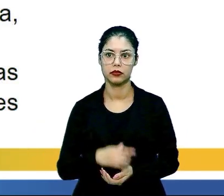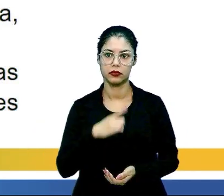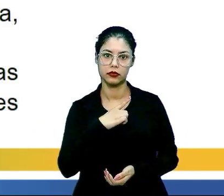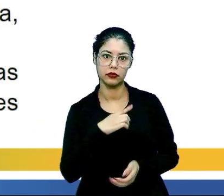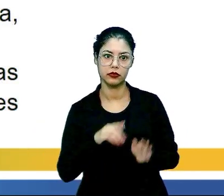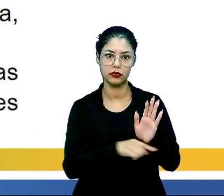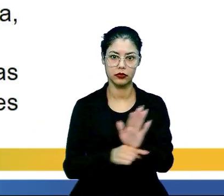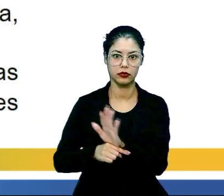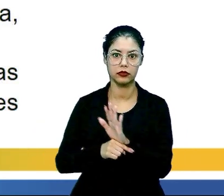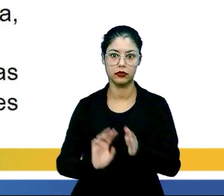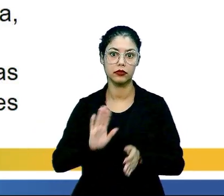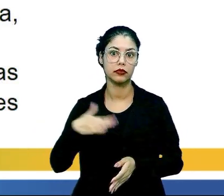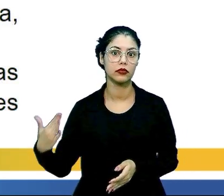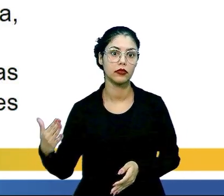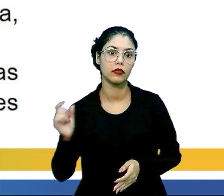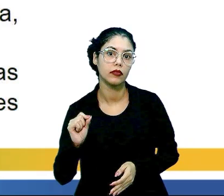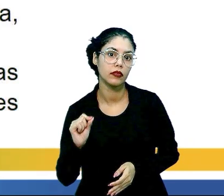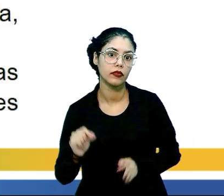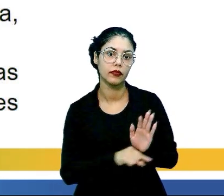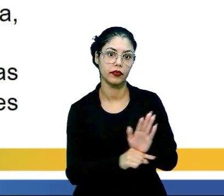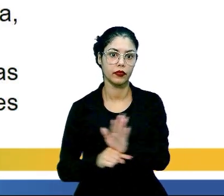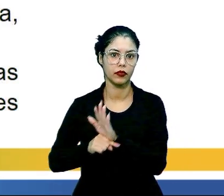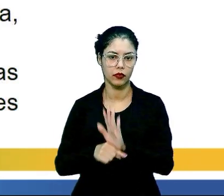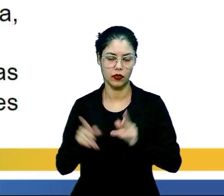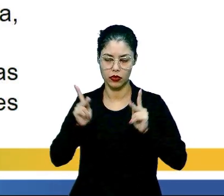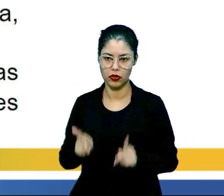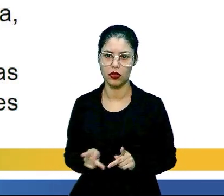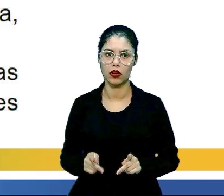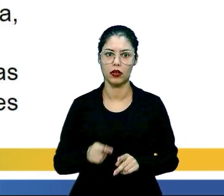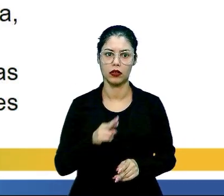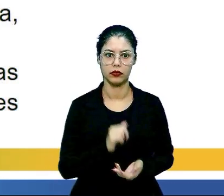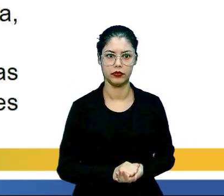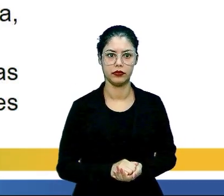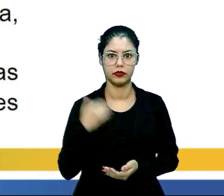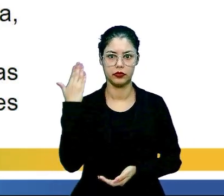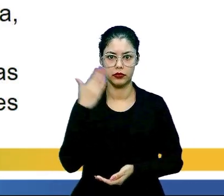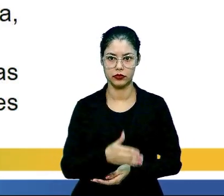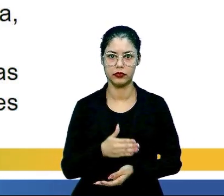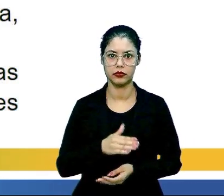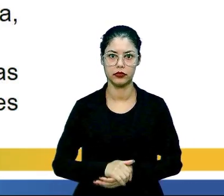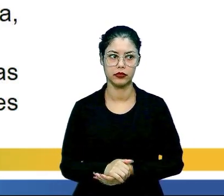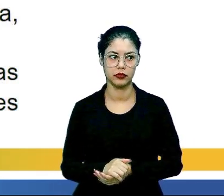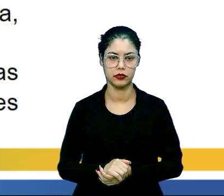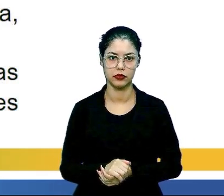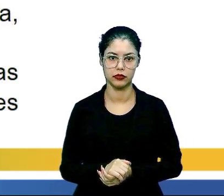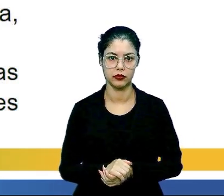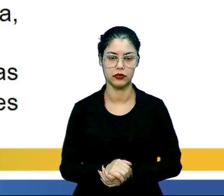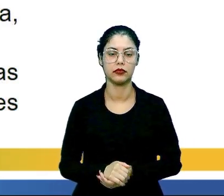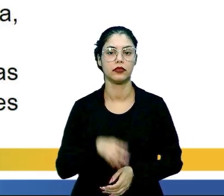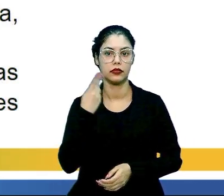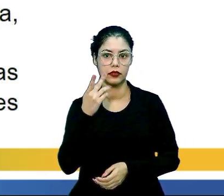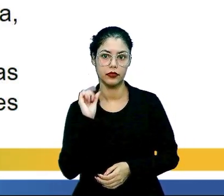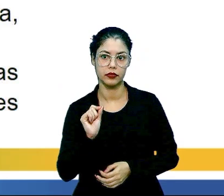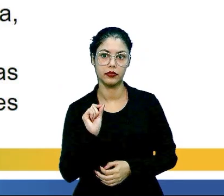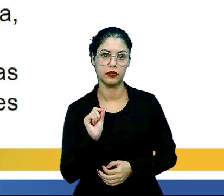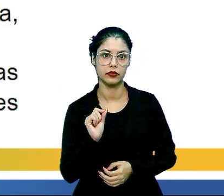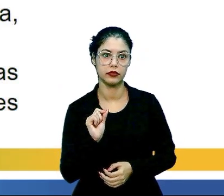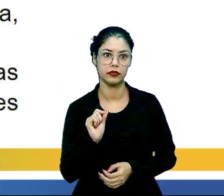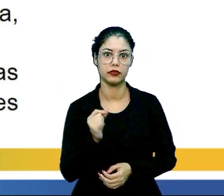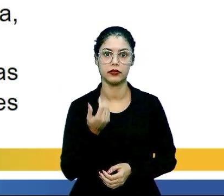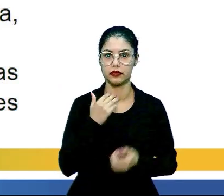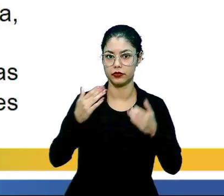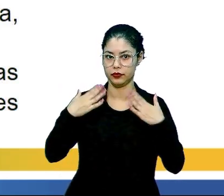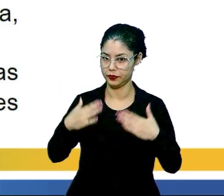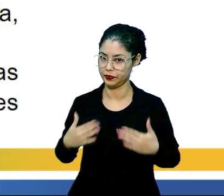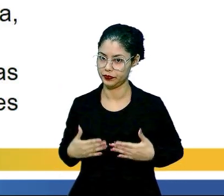tem boa aptidão física quando apresenta uma postura regular. A gente já está indo direto para as alternativas, porque a gente está falando aqui de